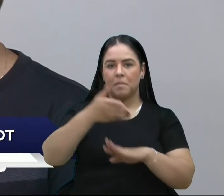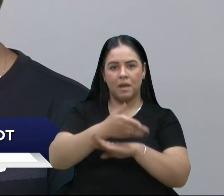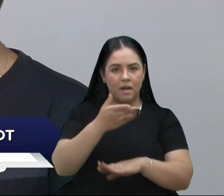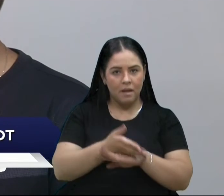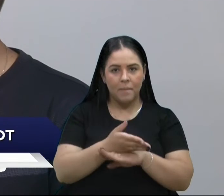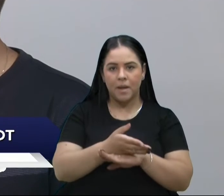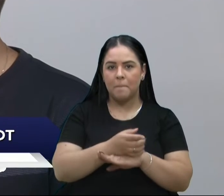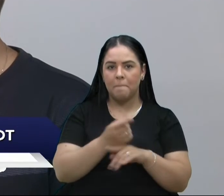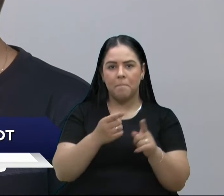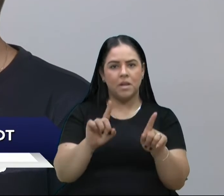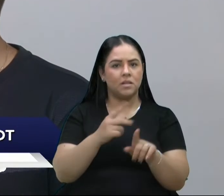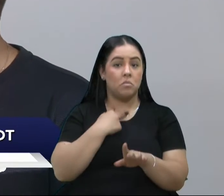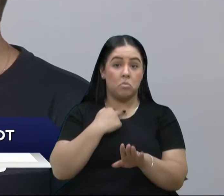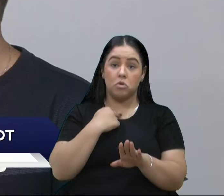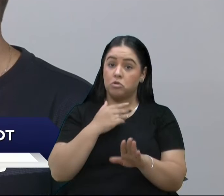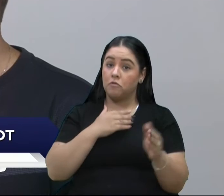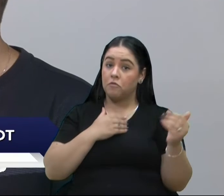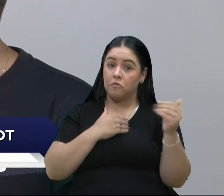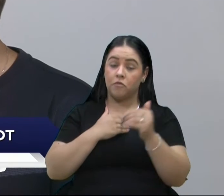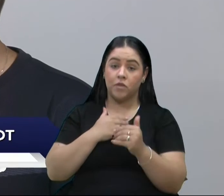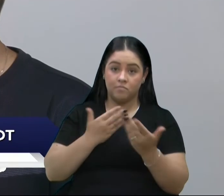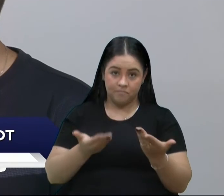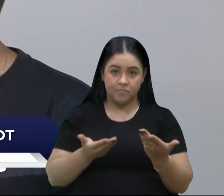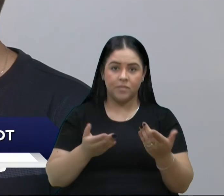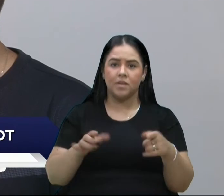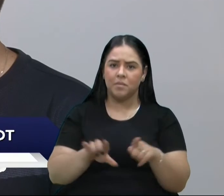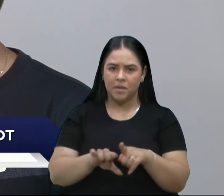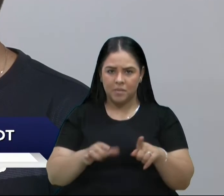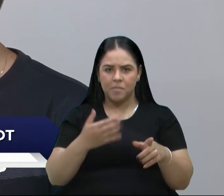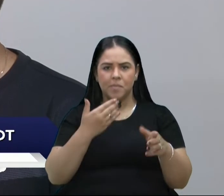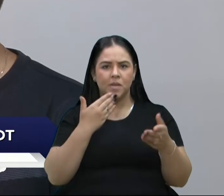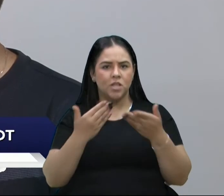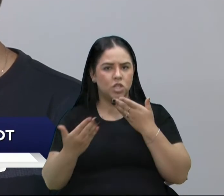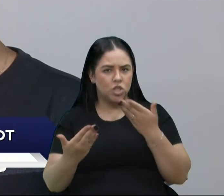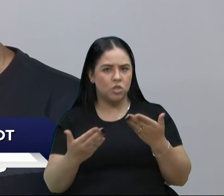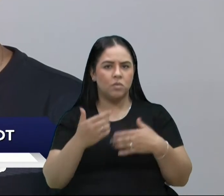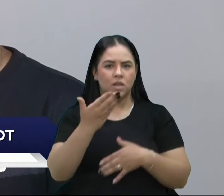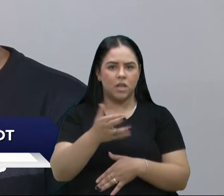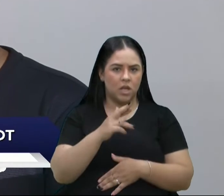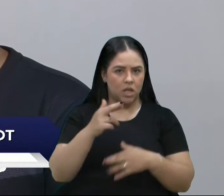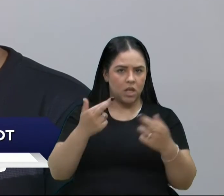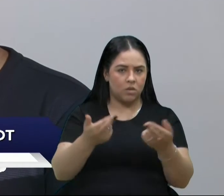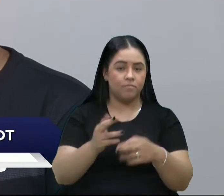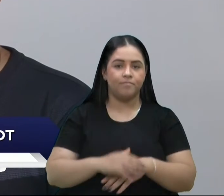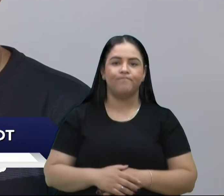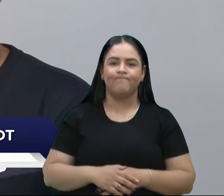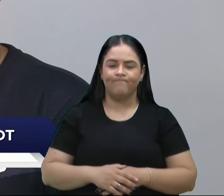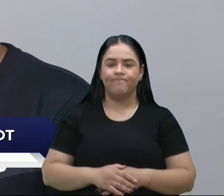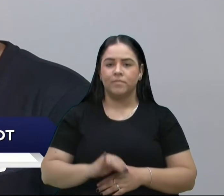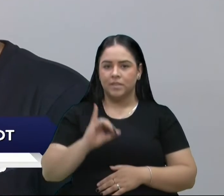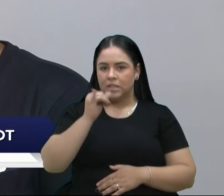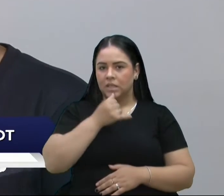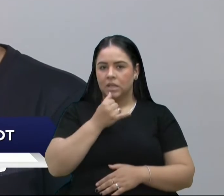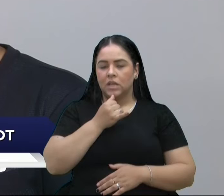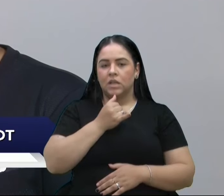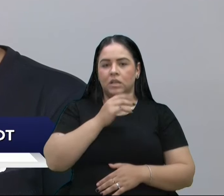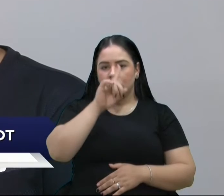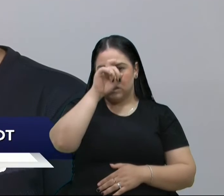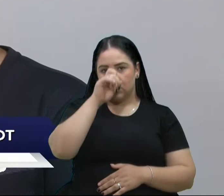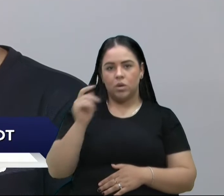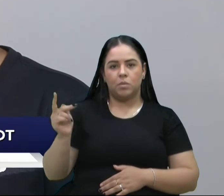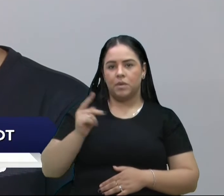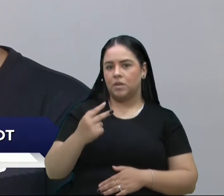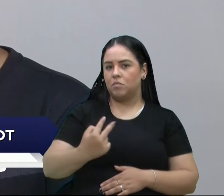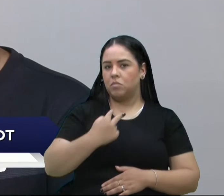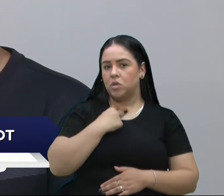pôde comparecer por algum motivo. Isso foi questionado também nessa reunião? É, infelizmente, o Hospital Pompeia não pôde estar